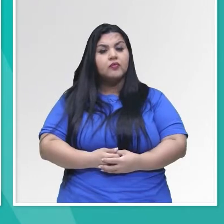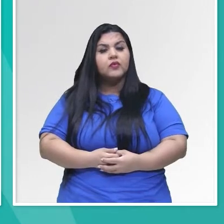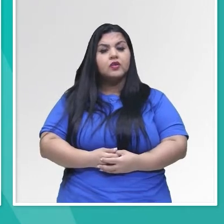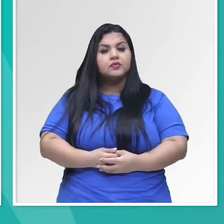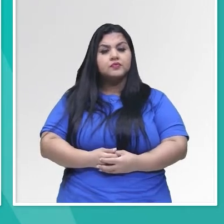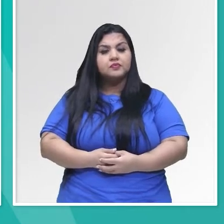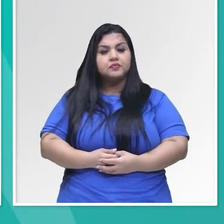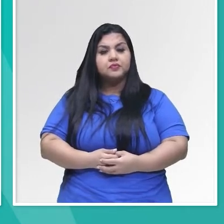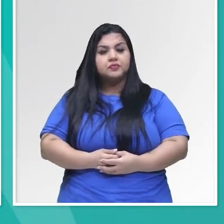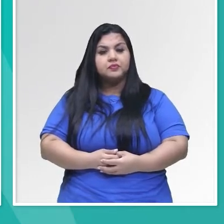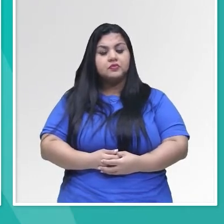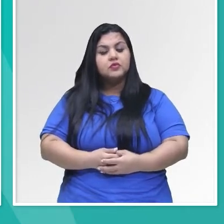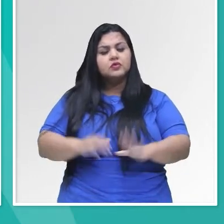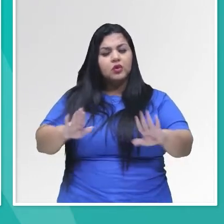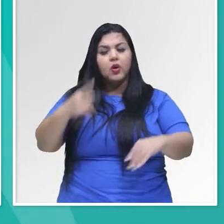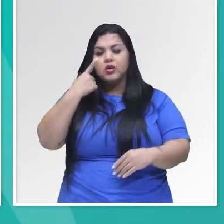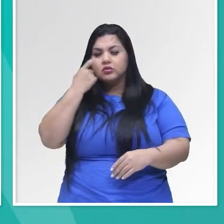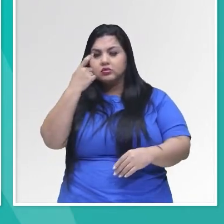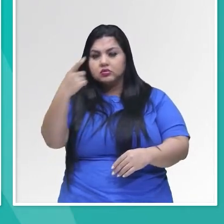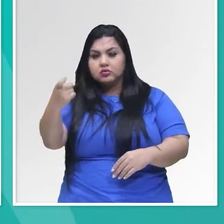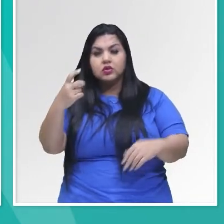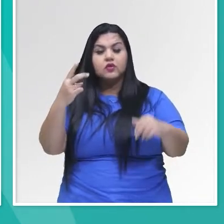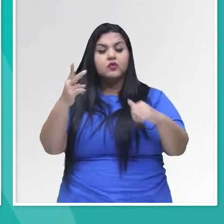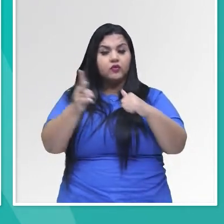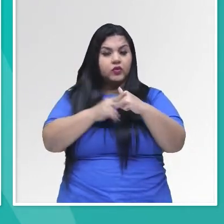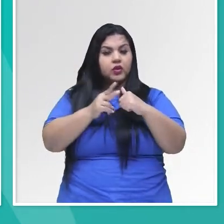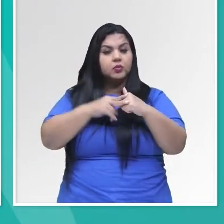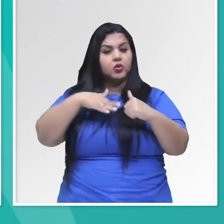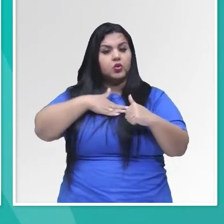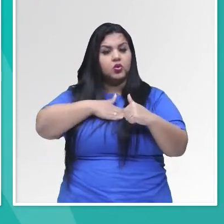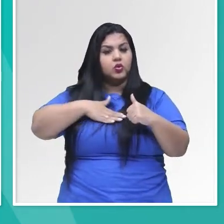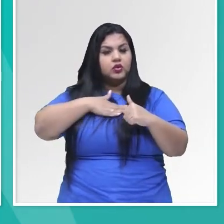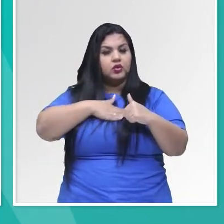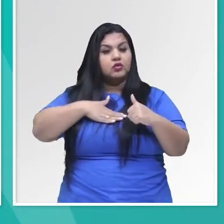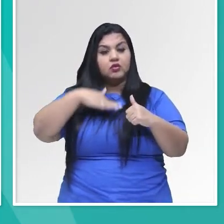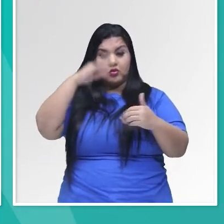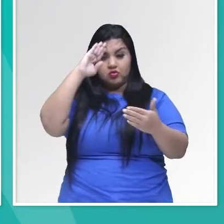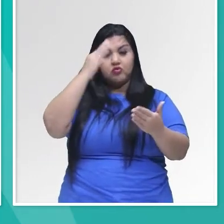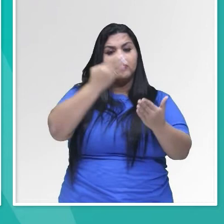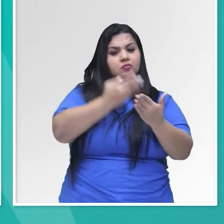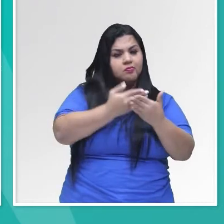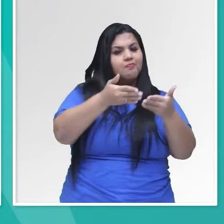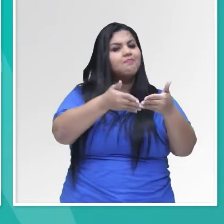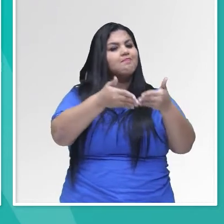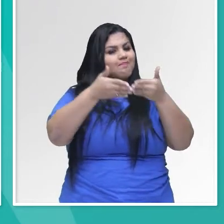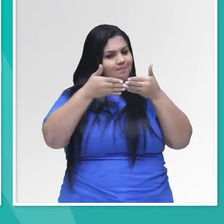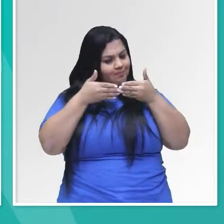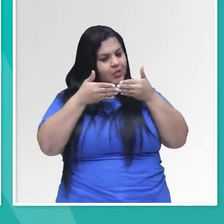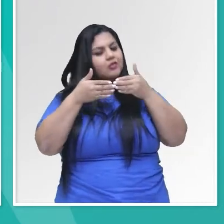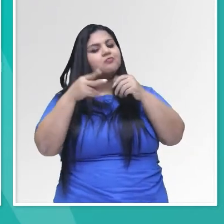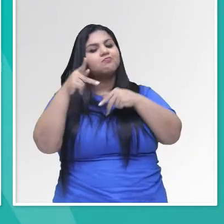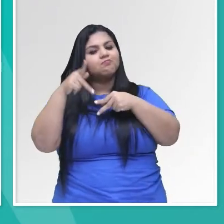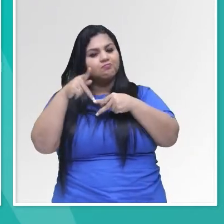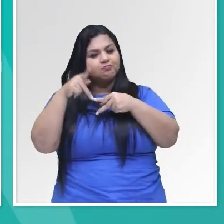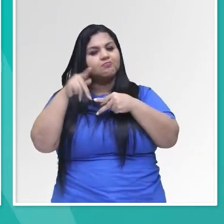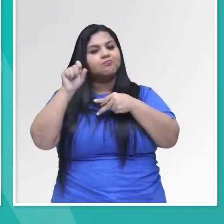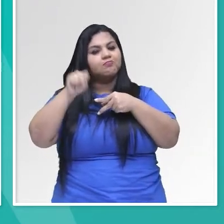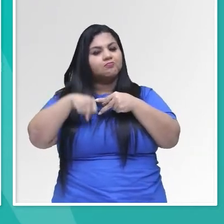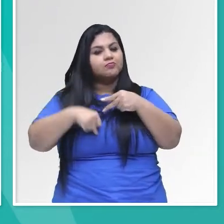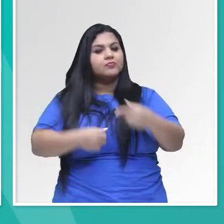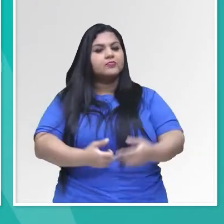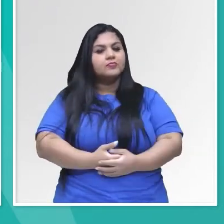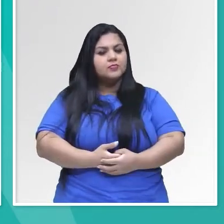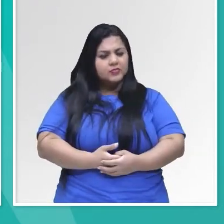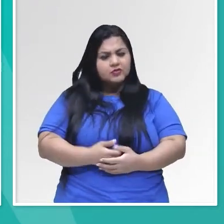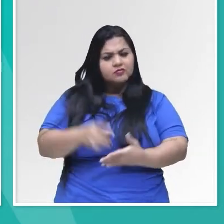só que interessante, olha que o verbo gostar e o verbo confiar pedem preposição. Não